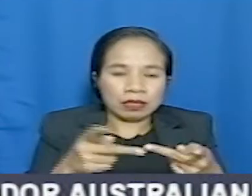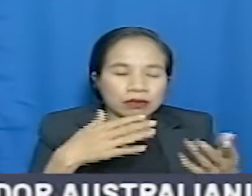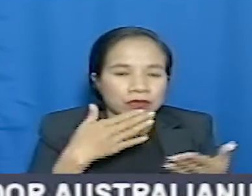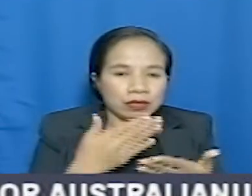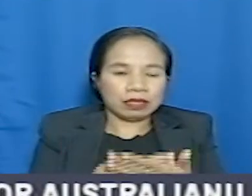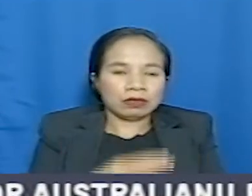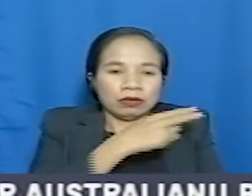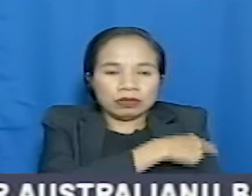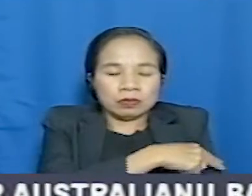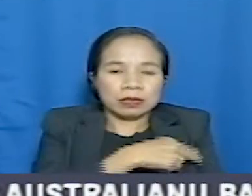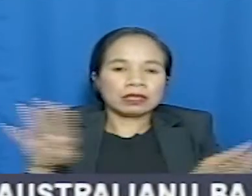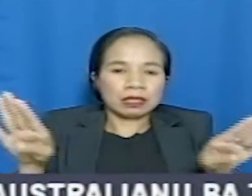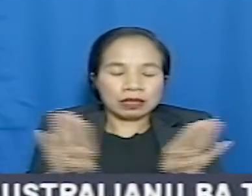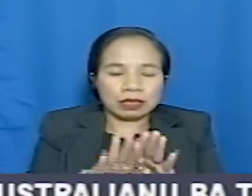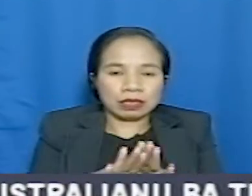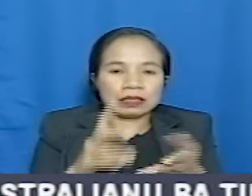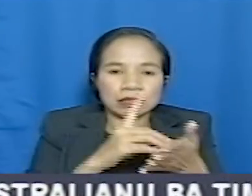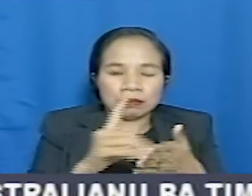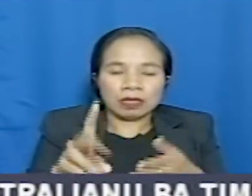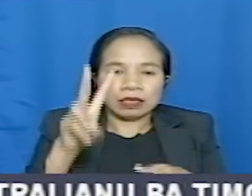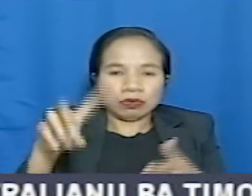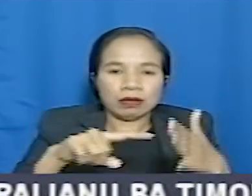Entretanto, hospital referral se taka durante semana rua,